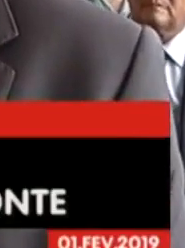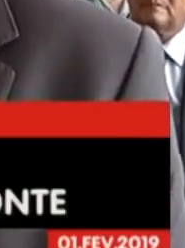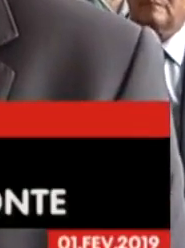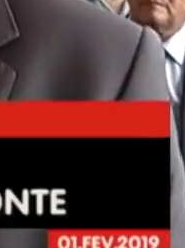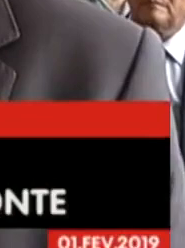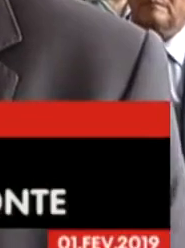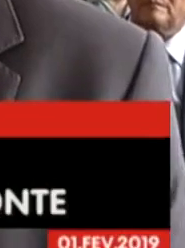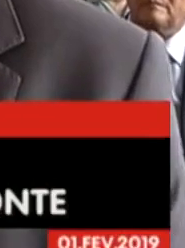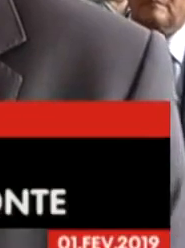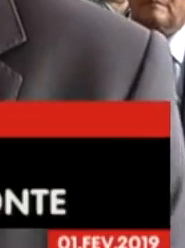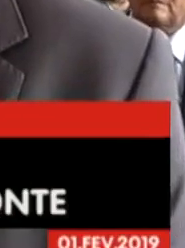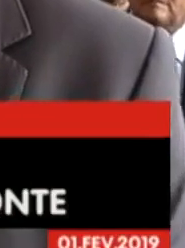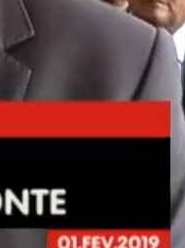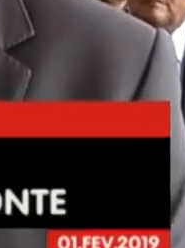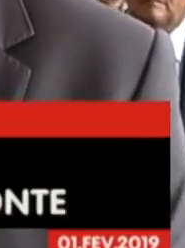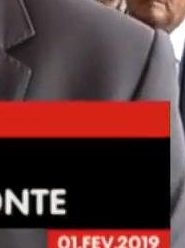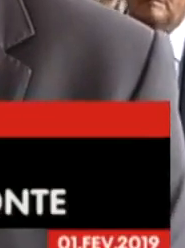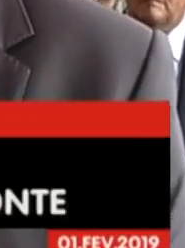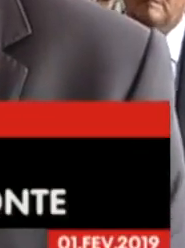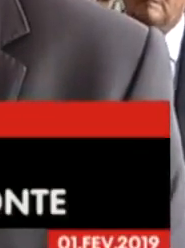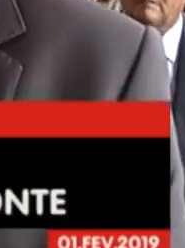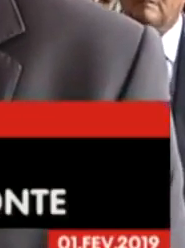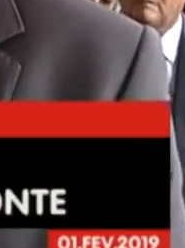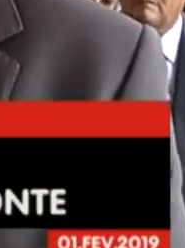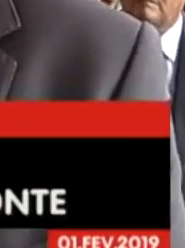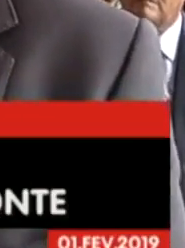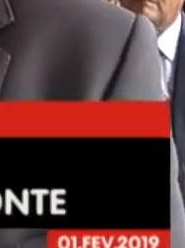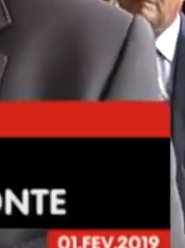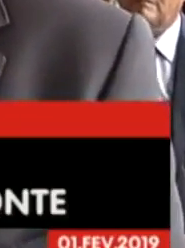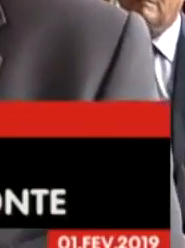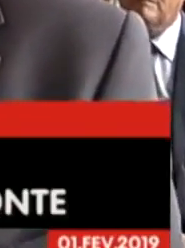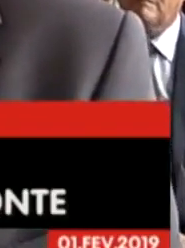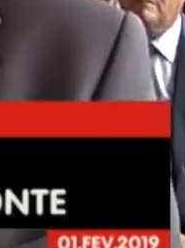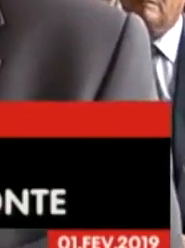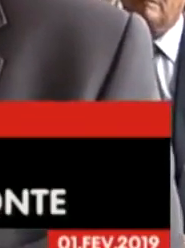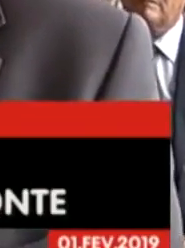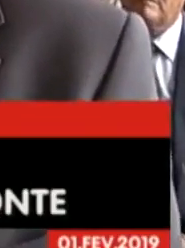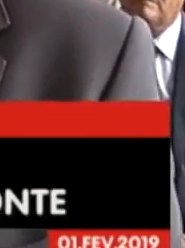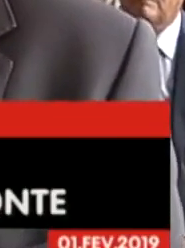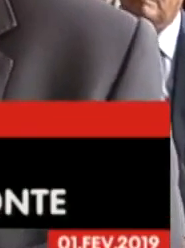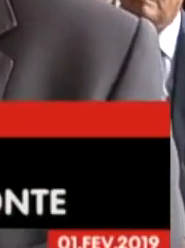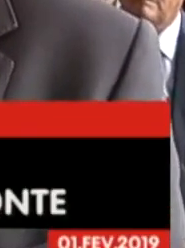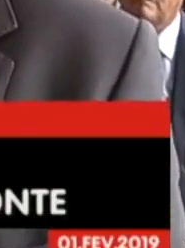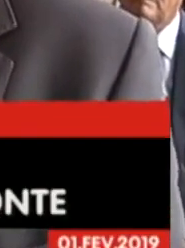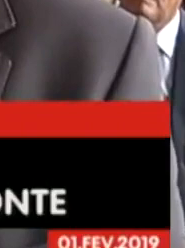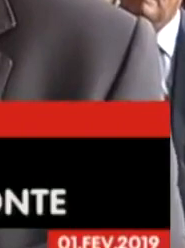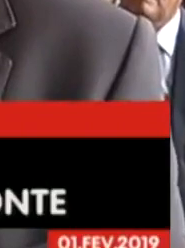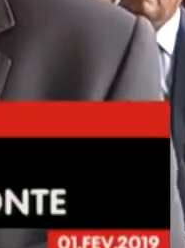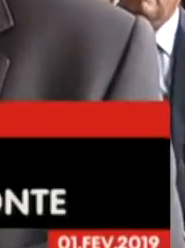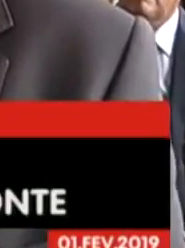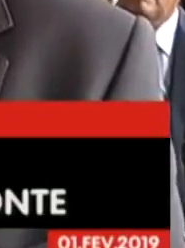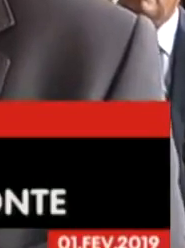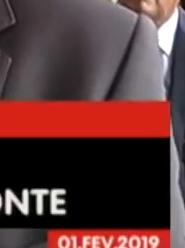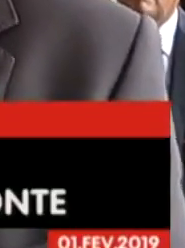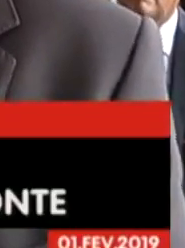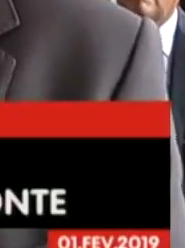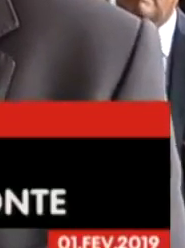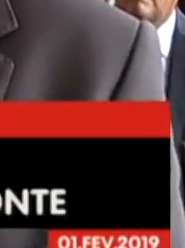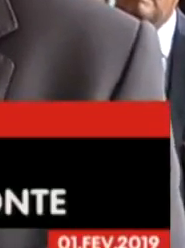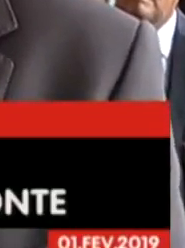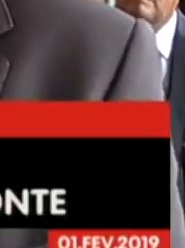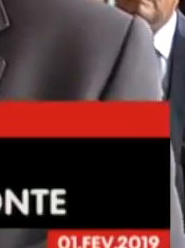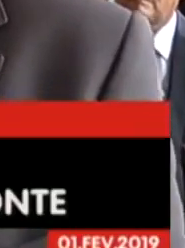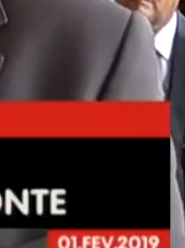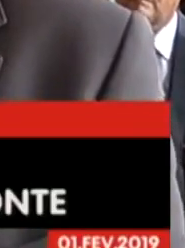foi deputado federal e atuou bem na nossa região, e com esse propósito de continuar trabalhando para nós lá, a nossa região vai